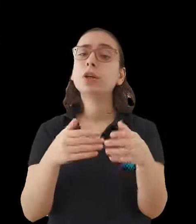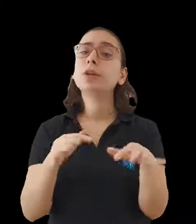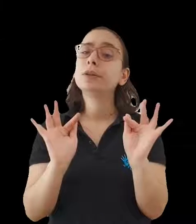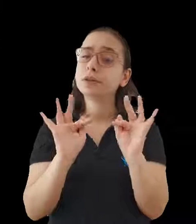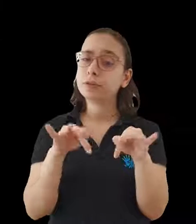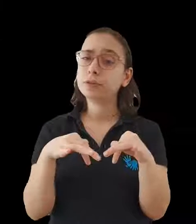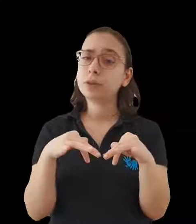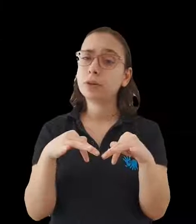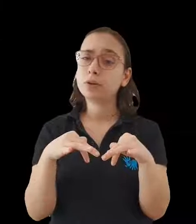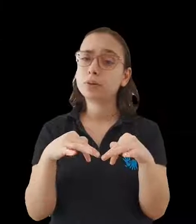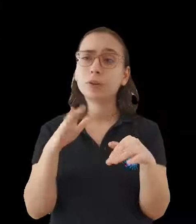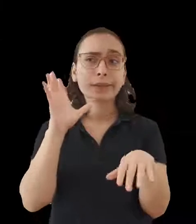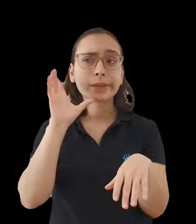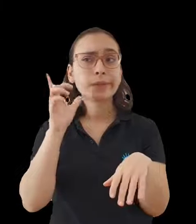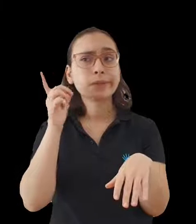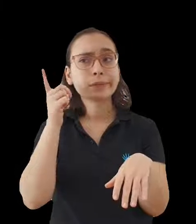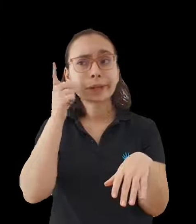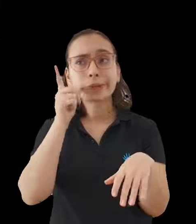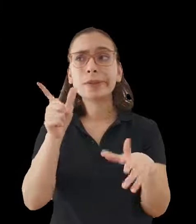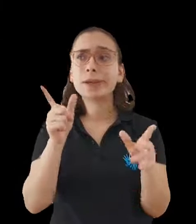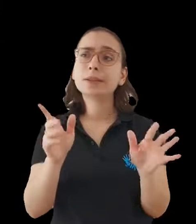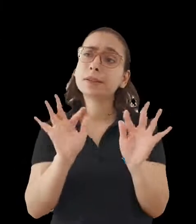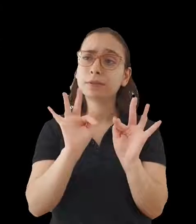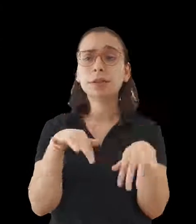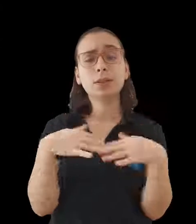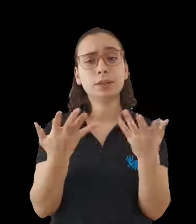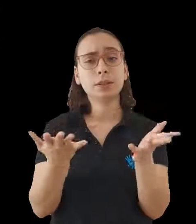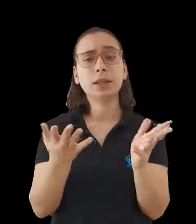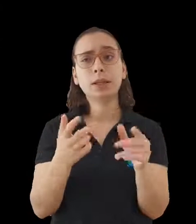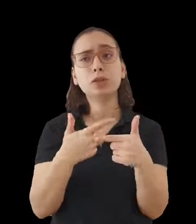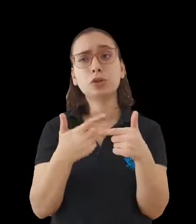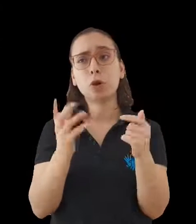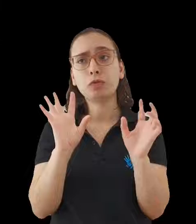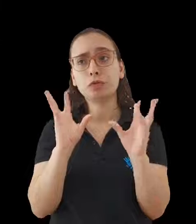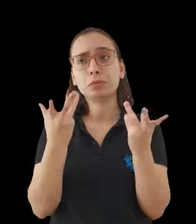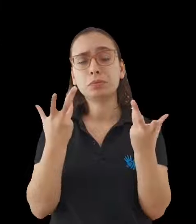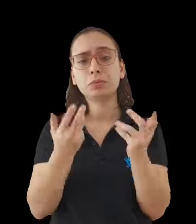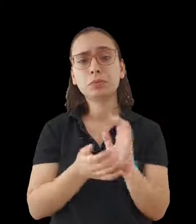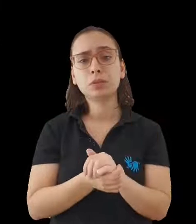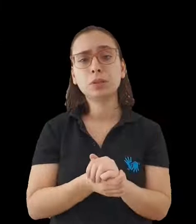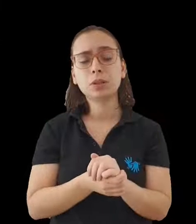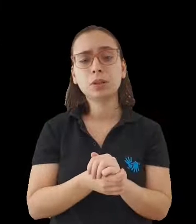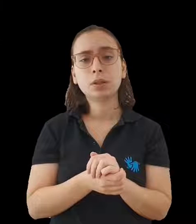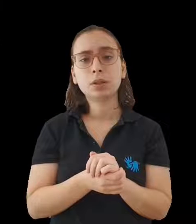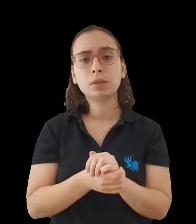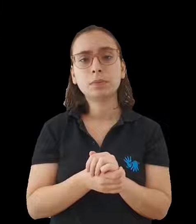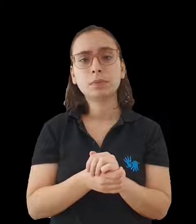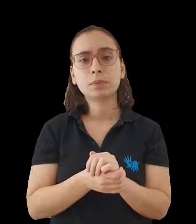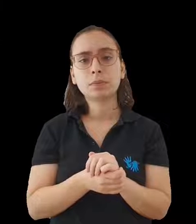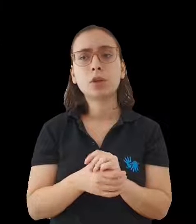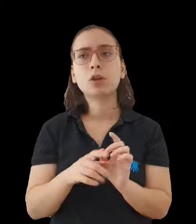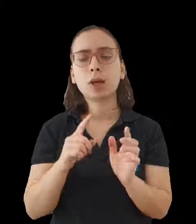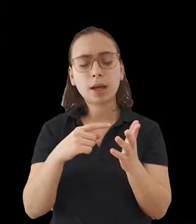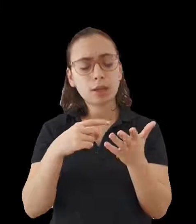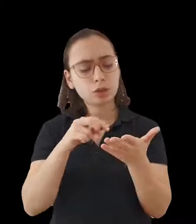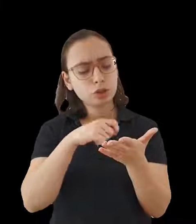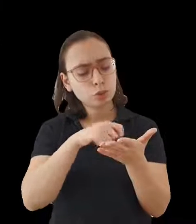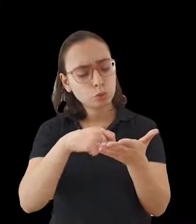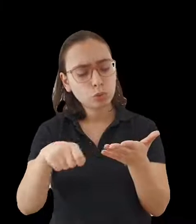que acontece que termina, ele consegue resolver. Então, quando vocês forem ler a segunda vez, vão